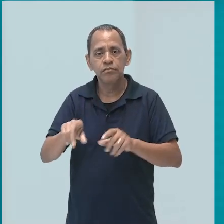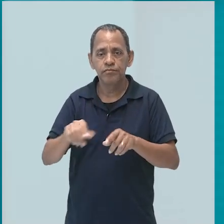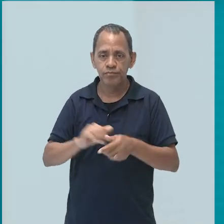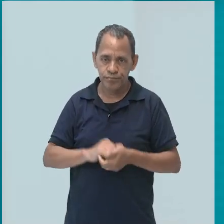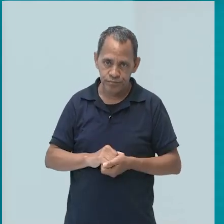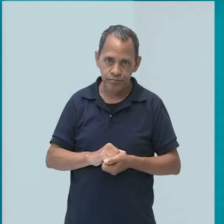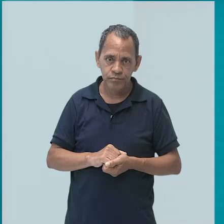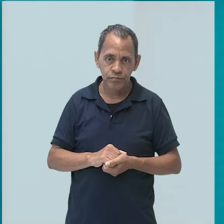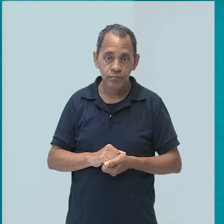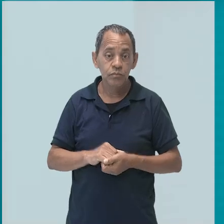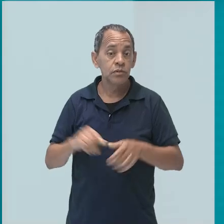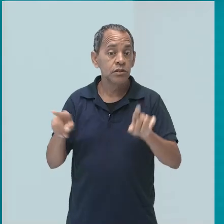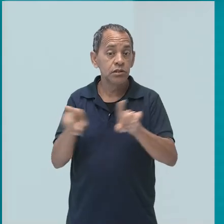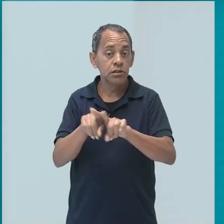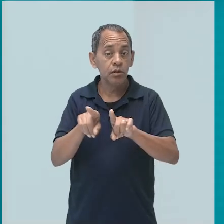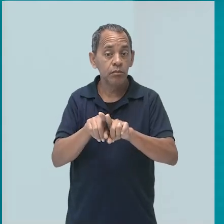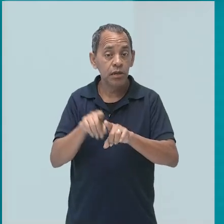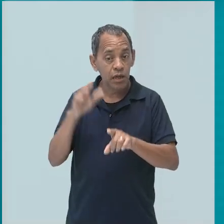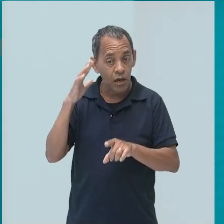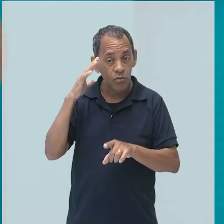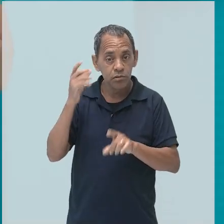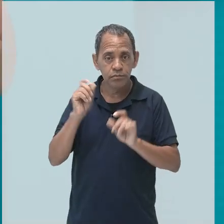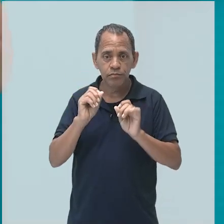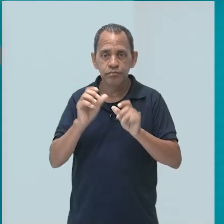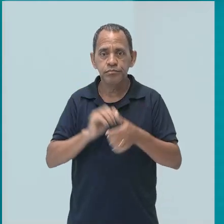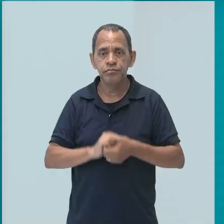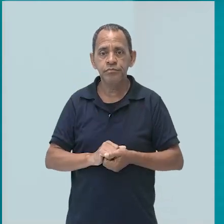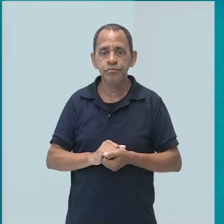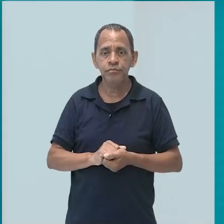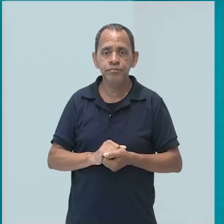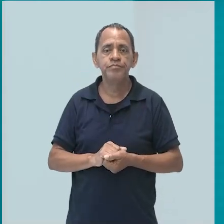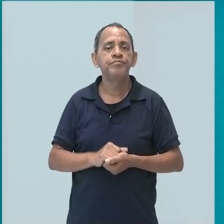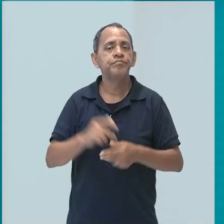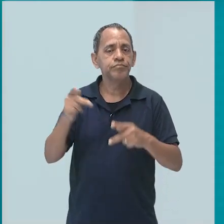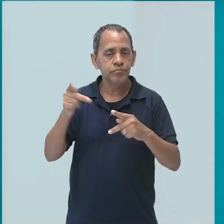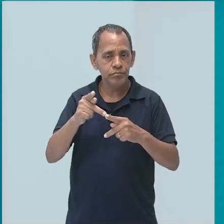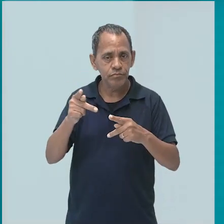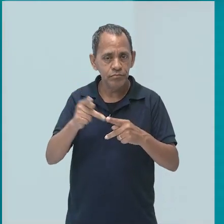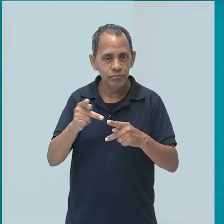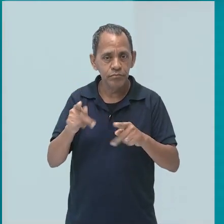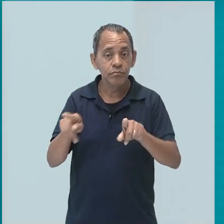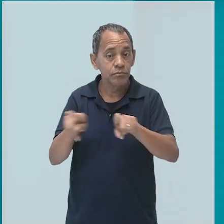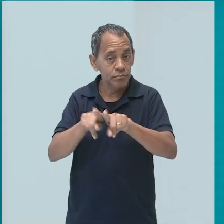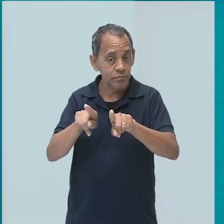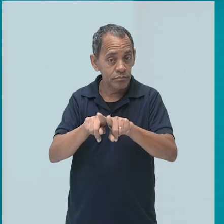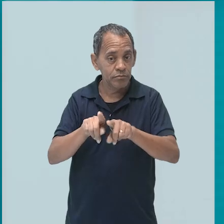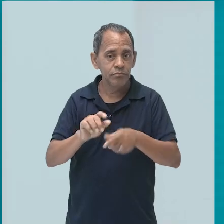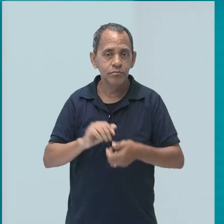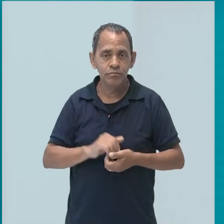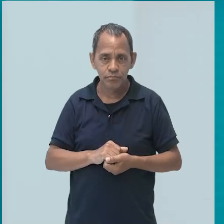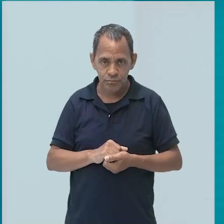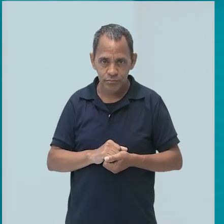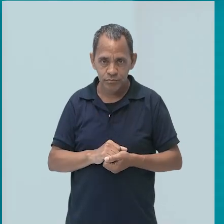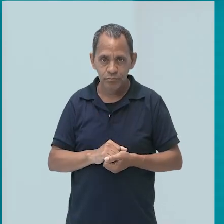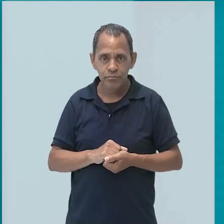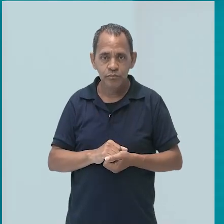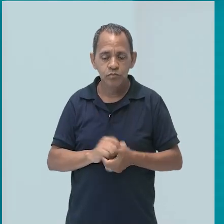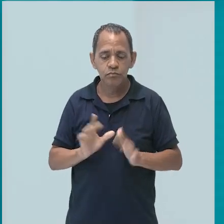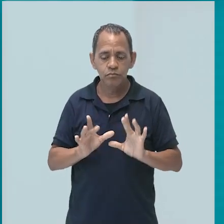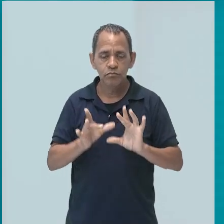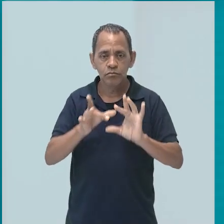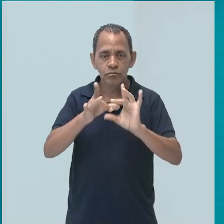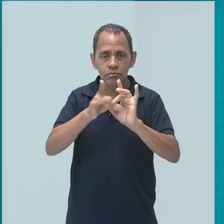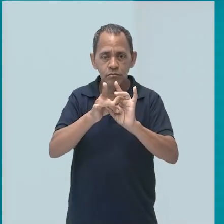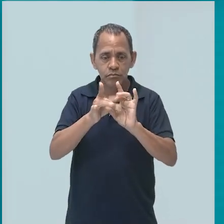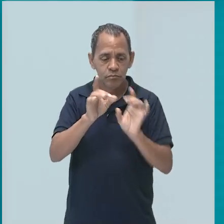mesma situação ocorre com as preposições. As preposições também conectam